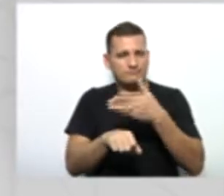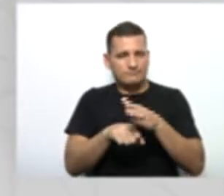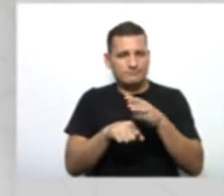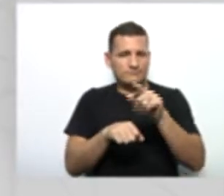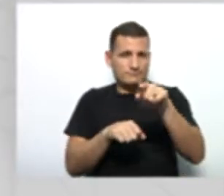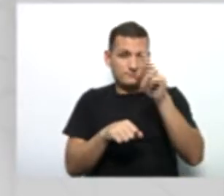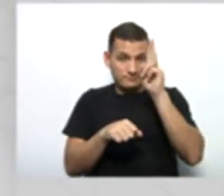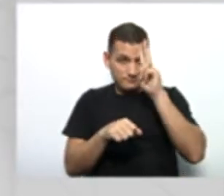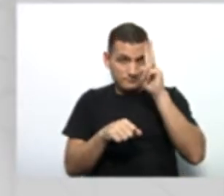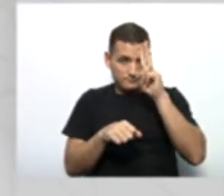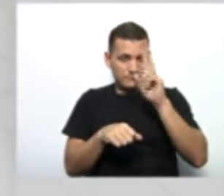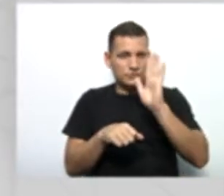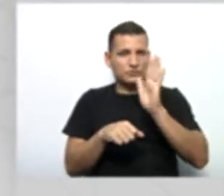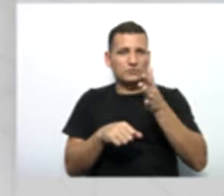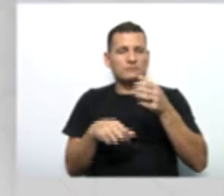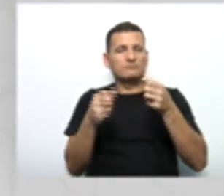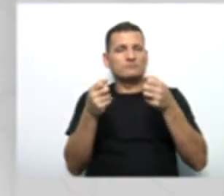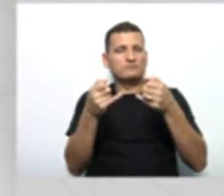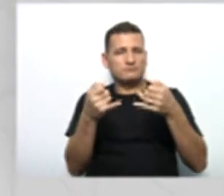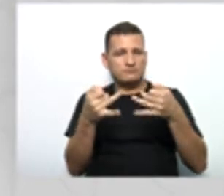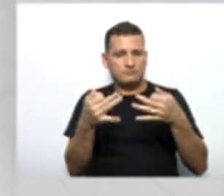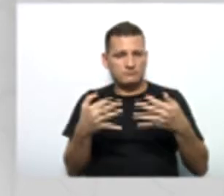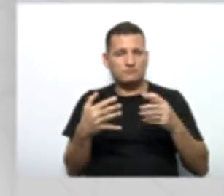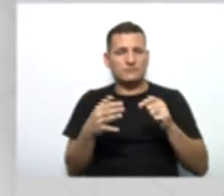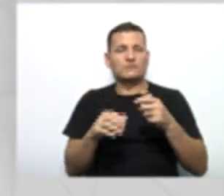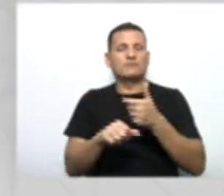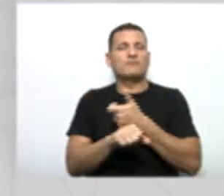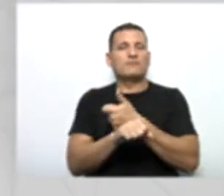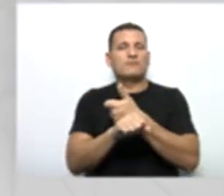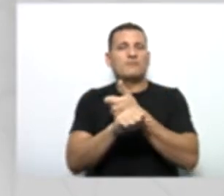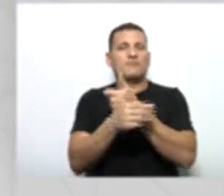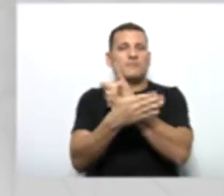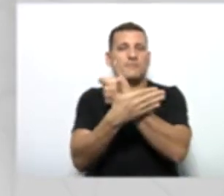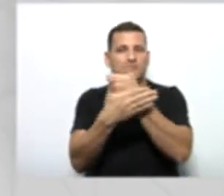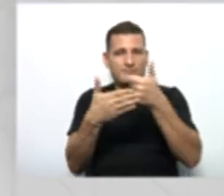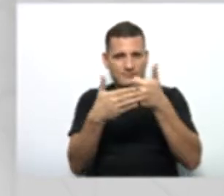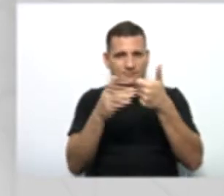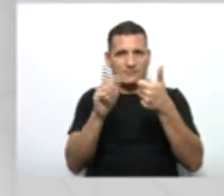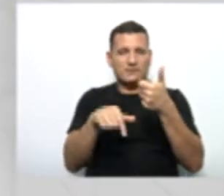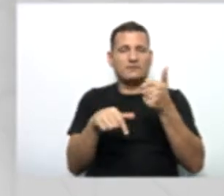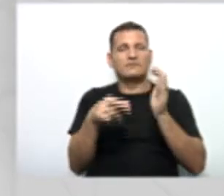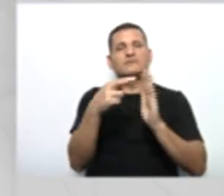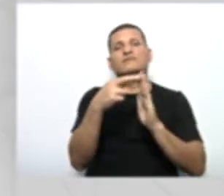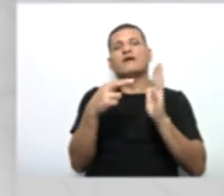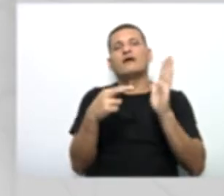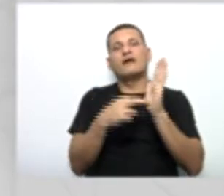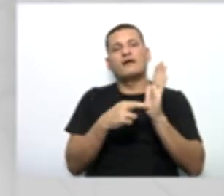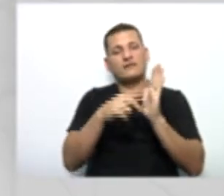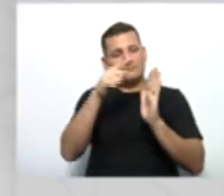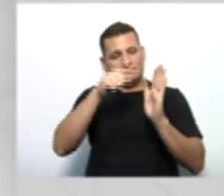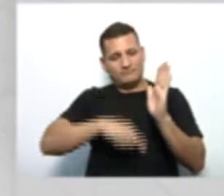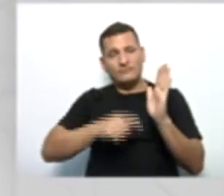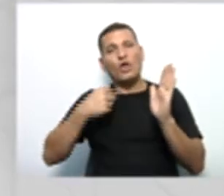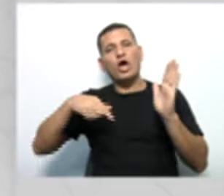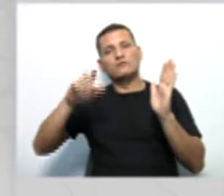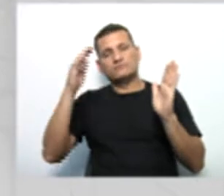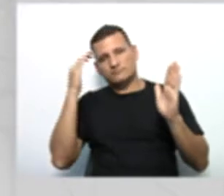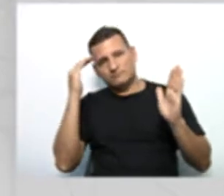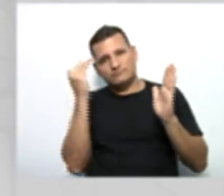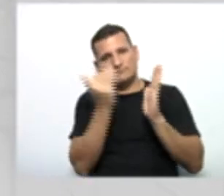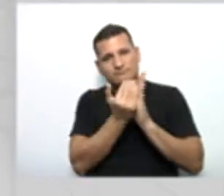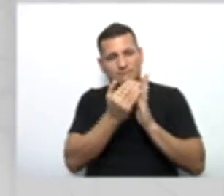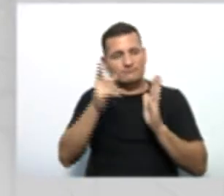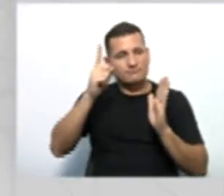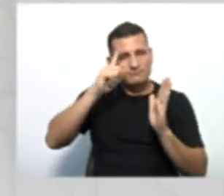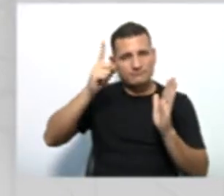gente conversava que a moral são aquelas normas, aquelas instruções que a gente segue no nosso dia a dia